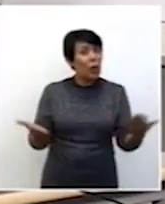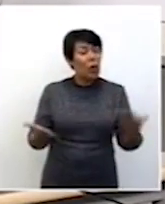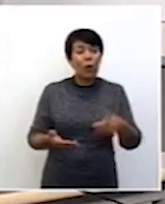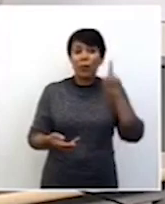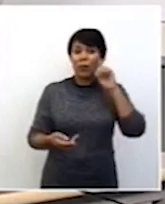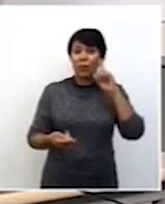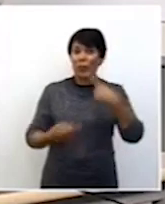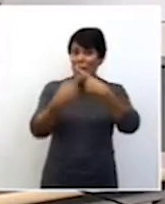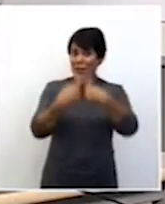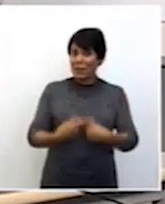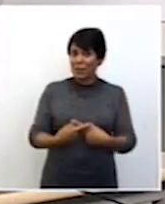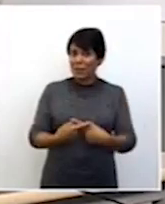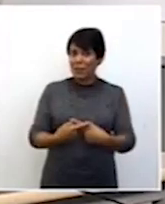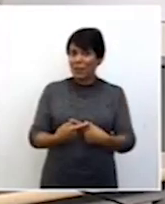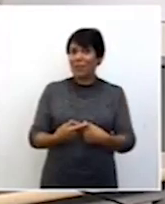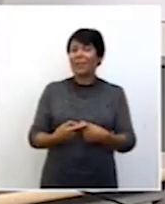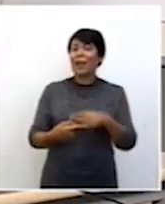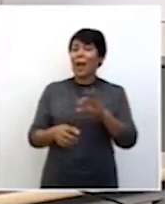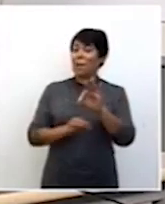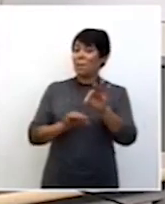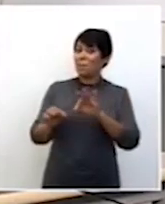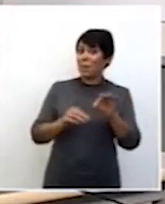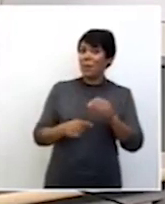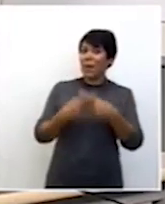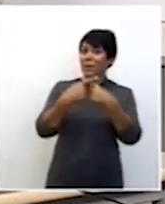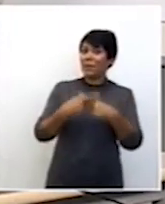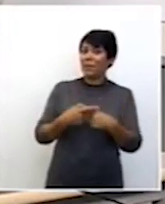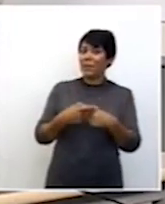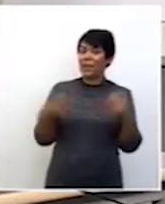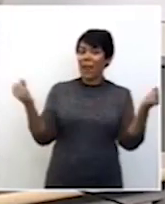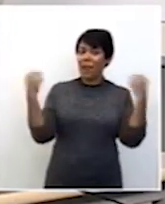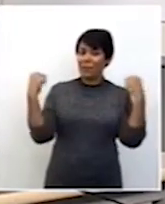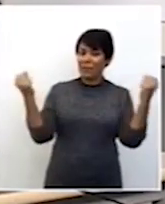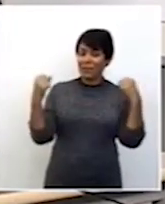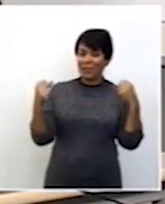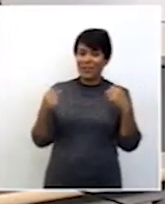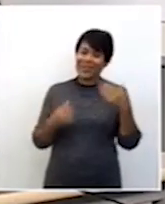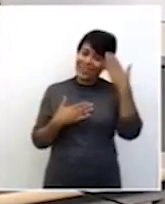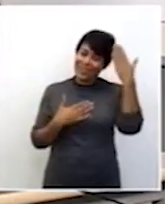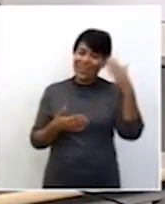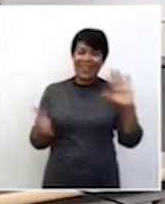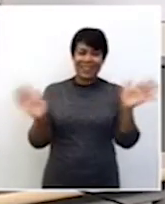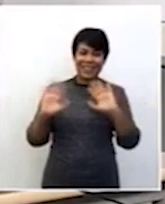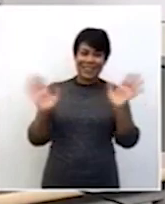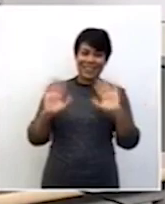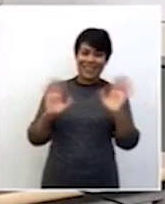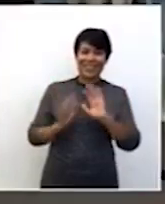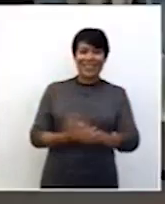desafio, hein? Faça o desafio da parte de educação física, hein? Muito obrigado, viu? Tchau, tchau.